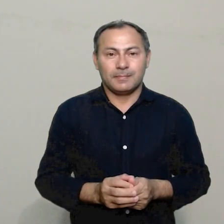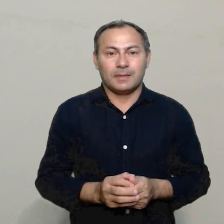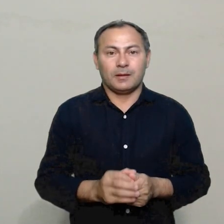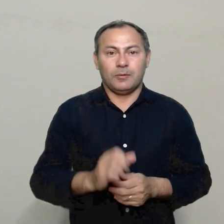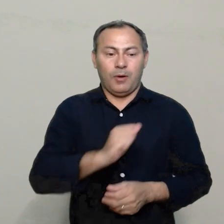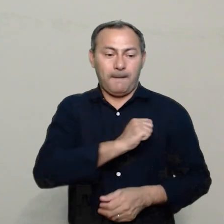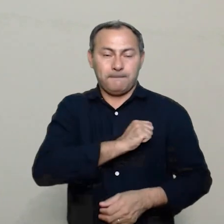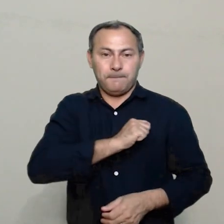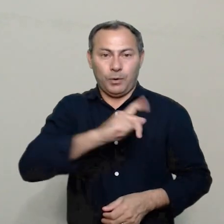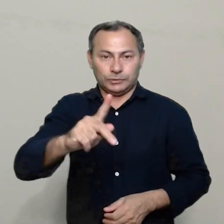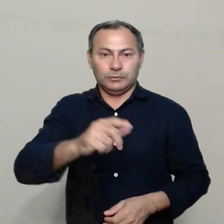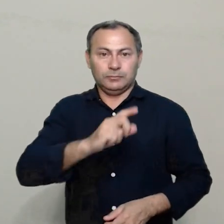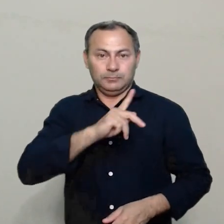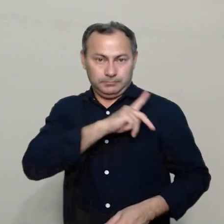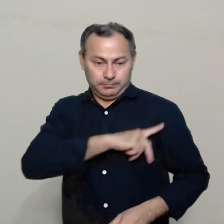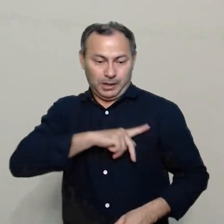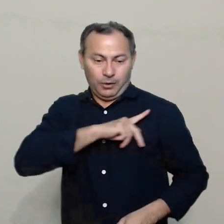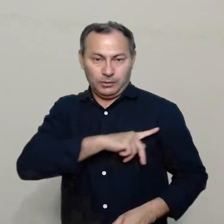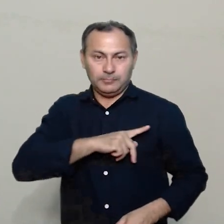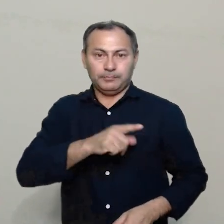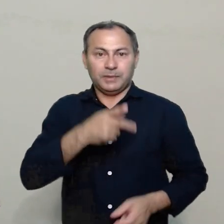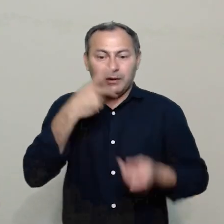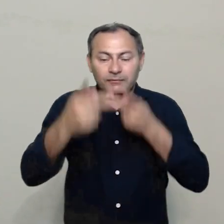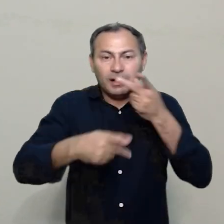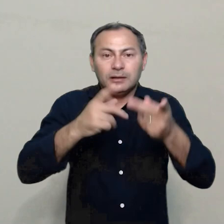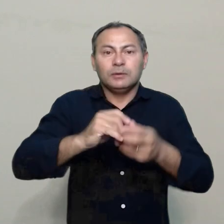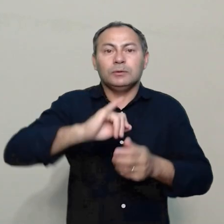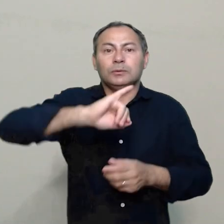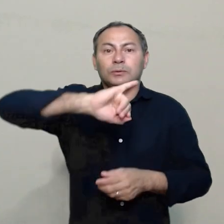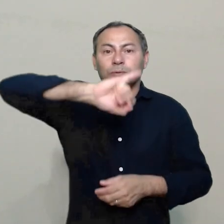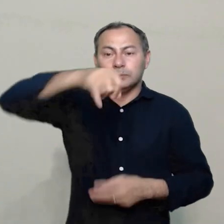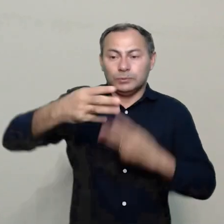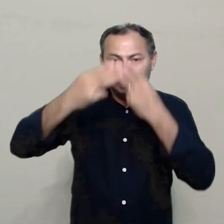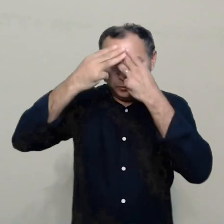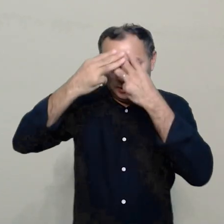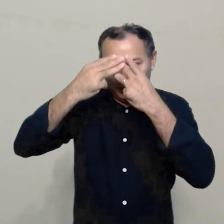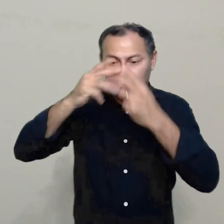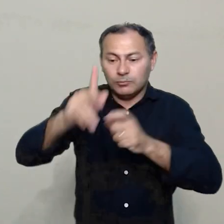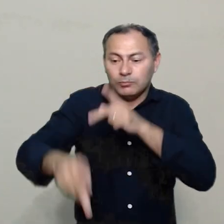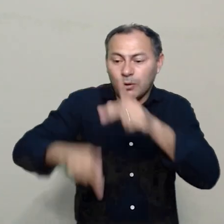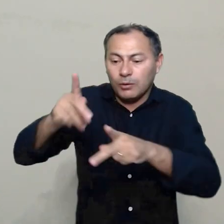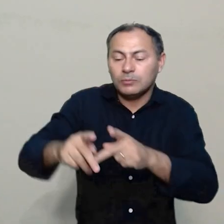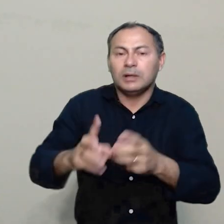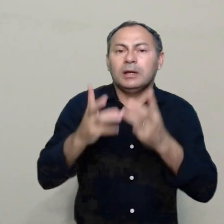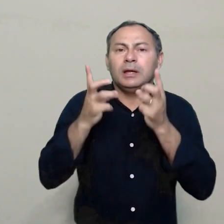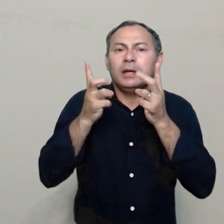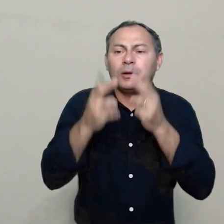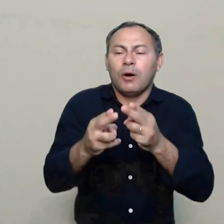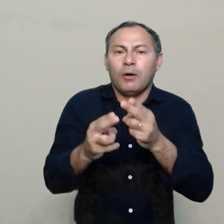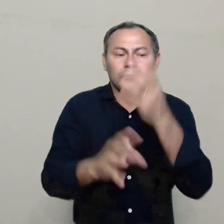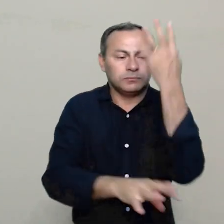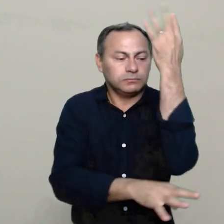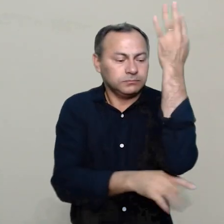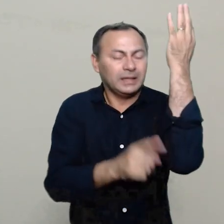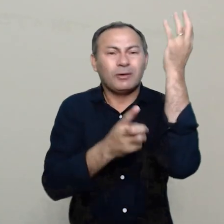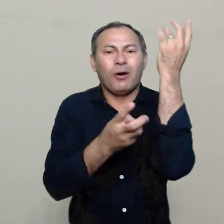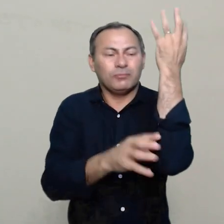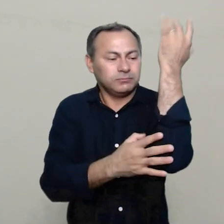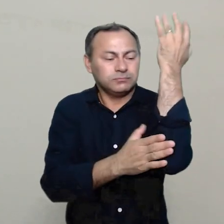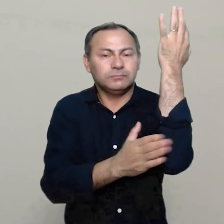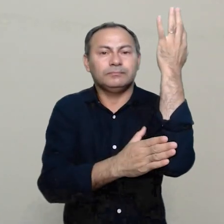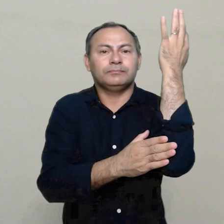o apóstolo Paulo, ele diz que os judeus, o povo judeu é como aquele tronco da oliveira,